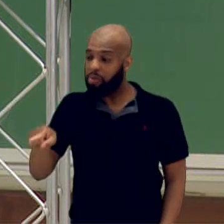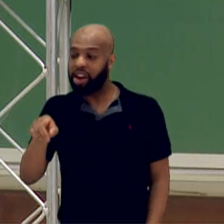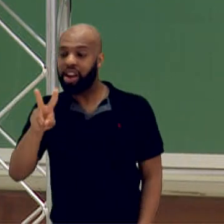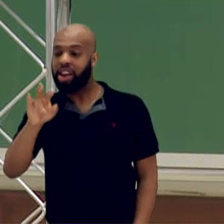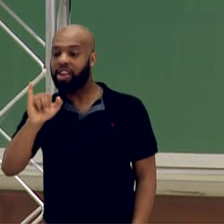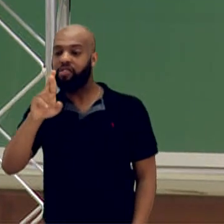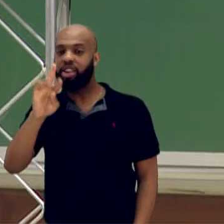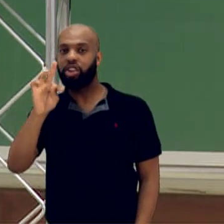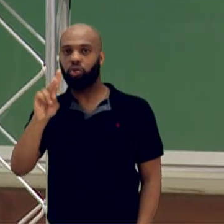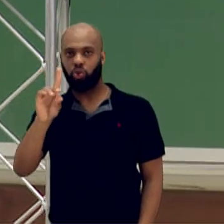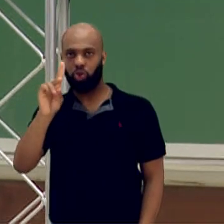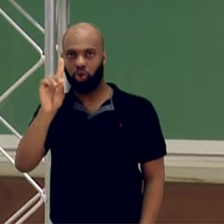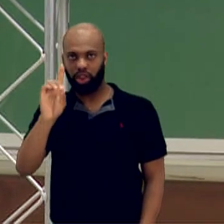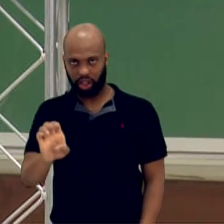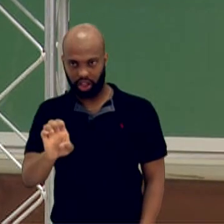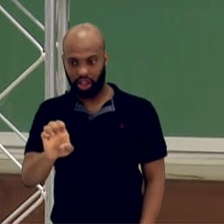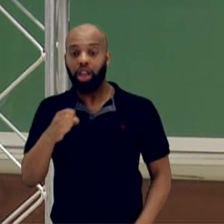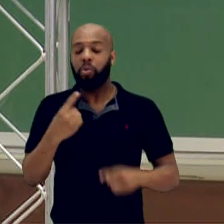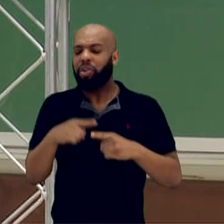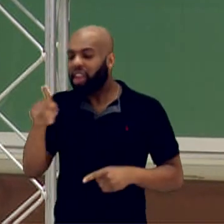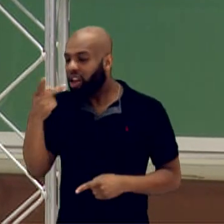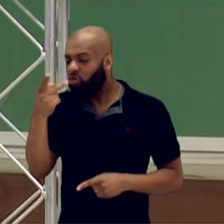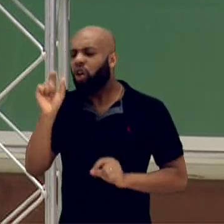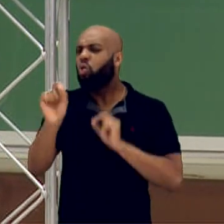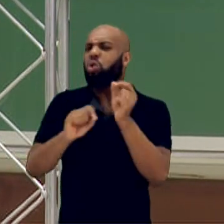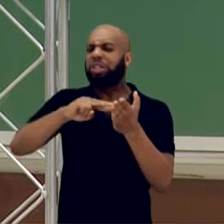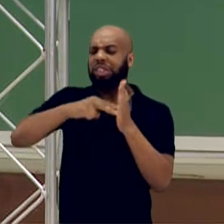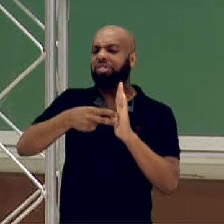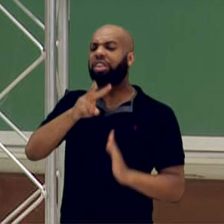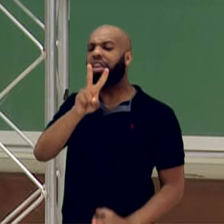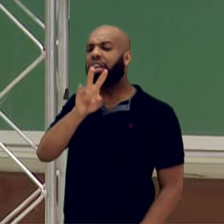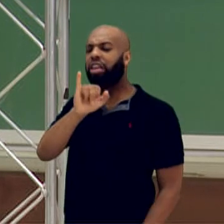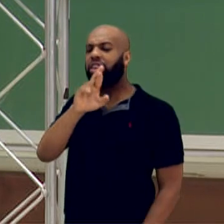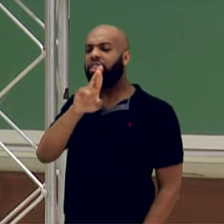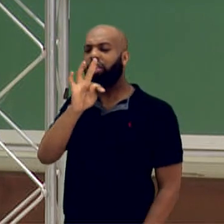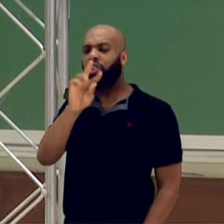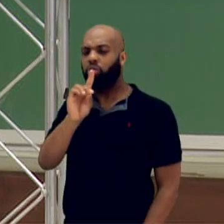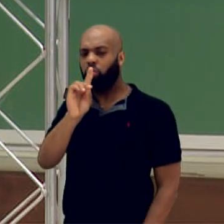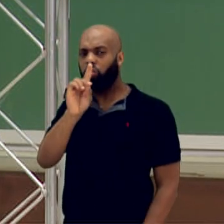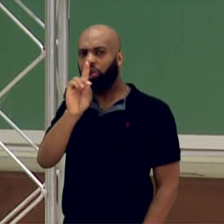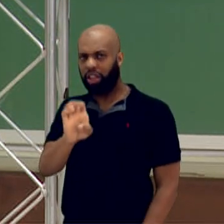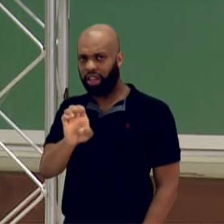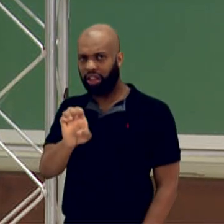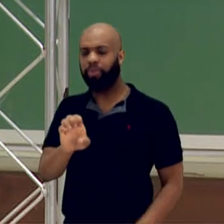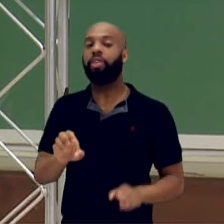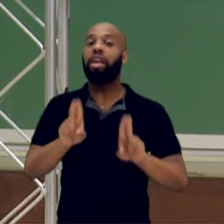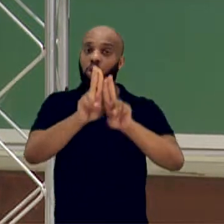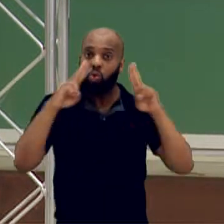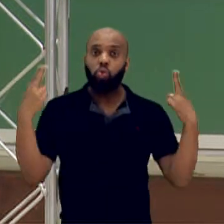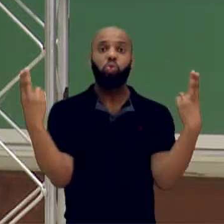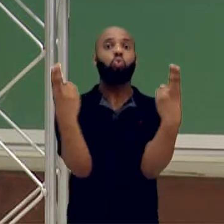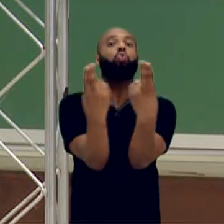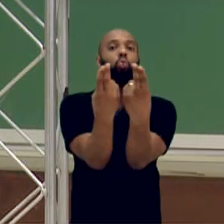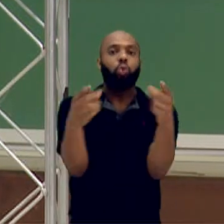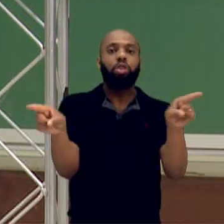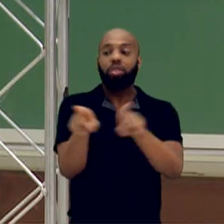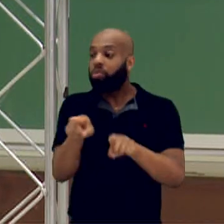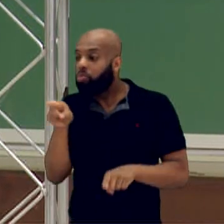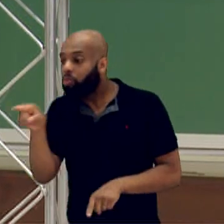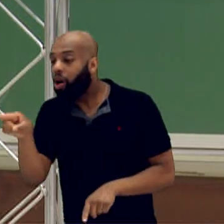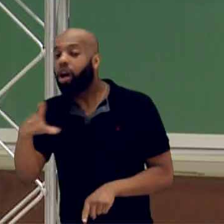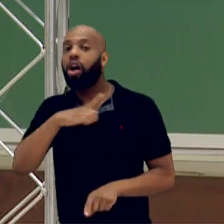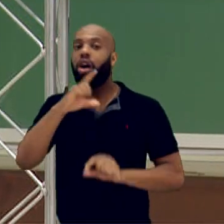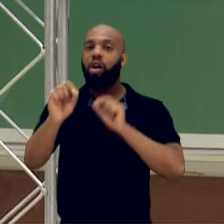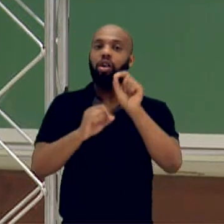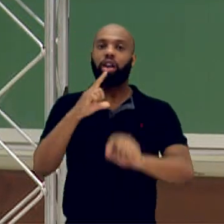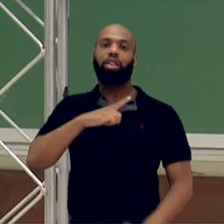já vai ver o que eles vão chamar especificamente de virtude, e o cosmos, o nosso universo, é regido por